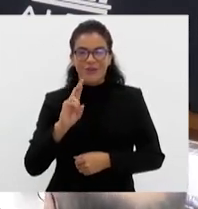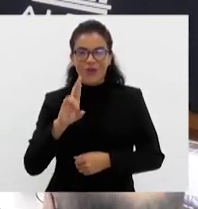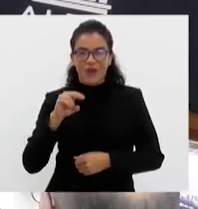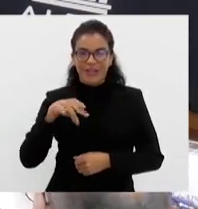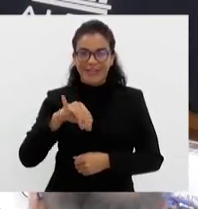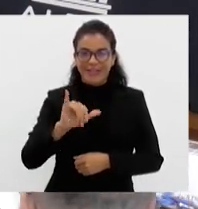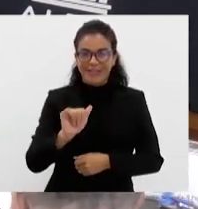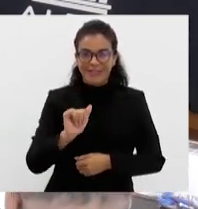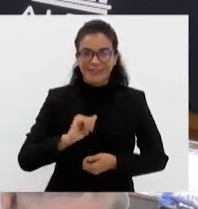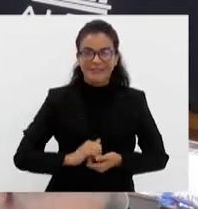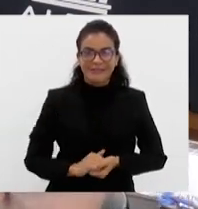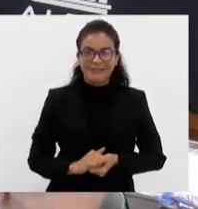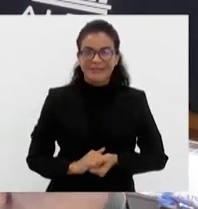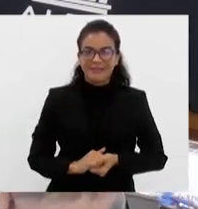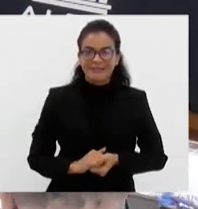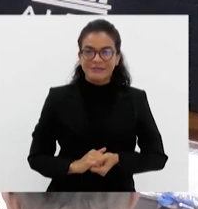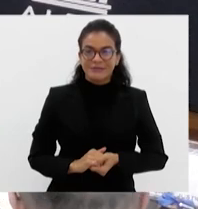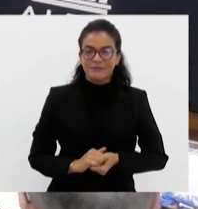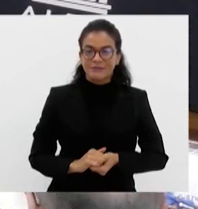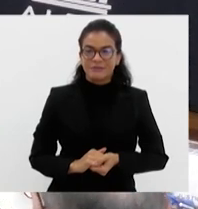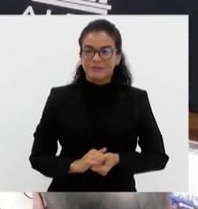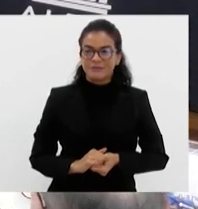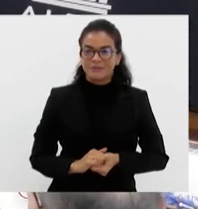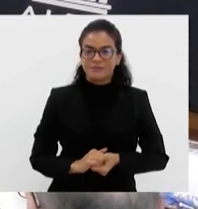Senhor presidente,